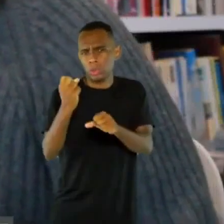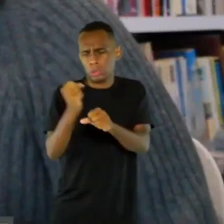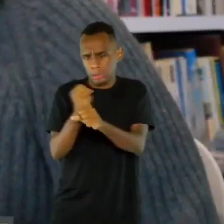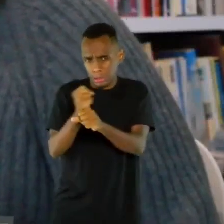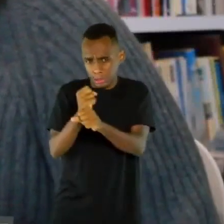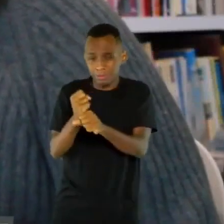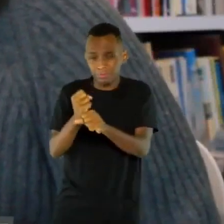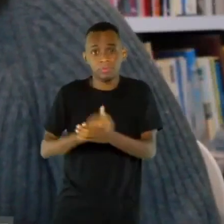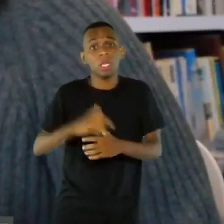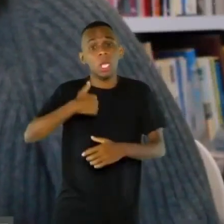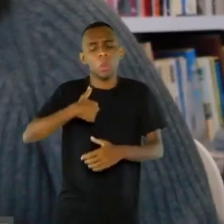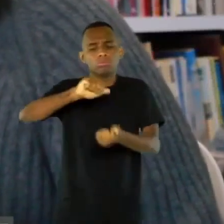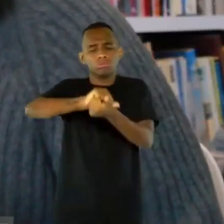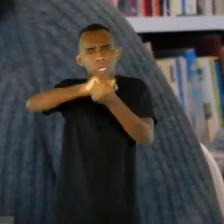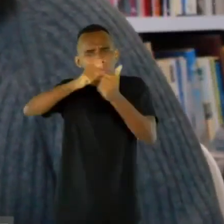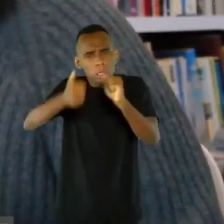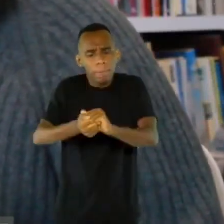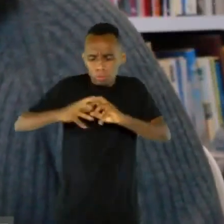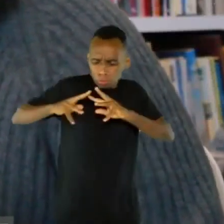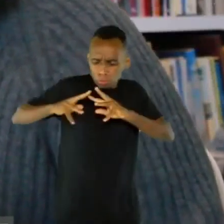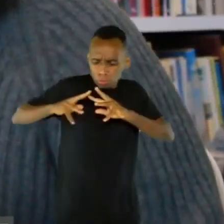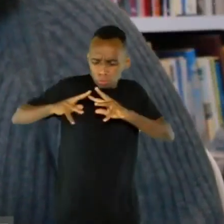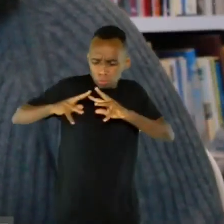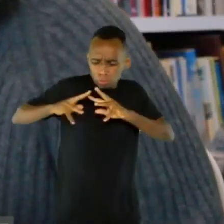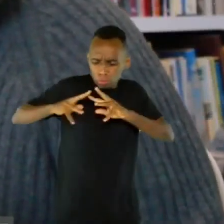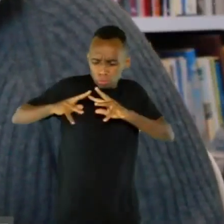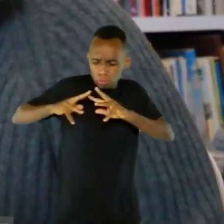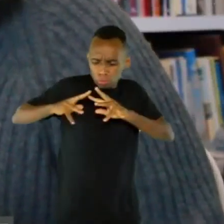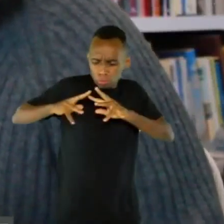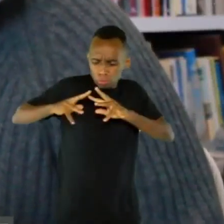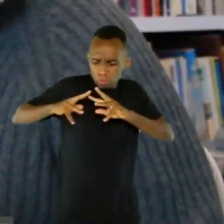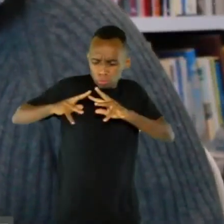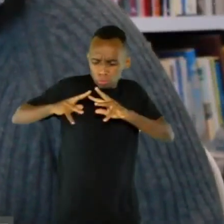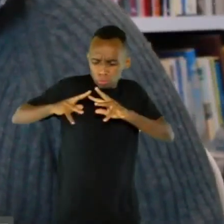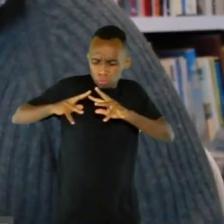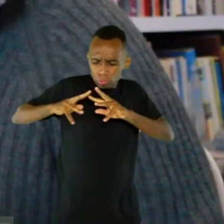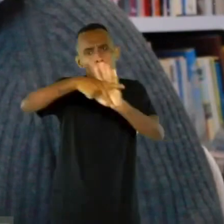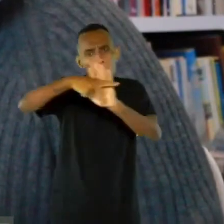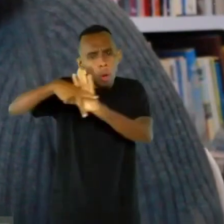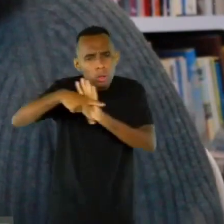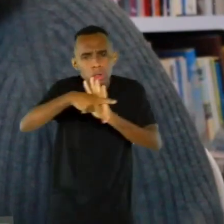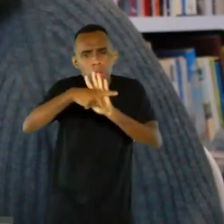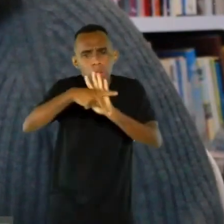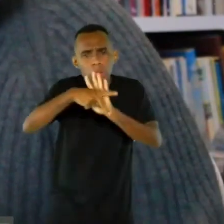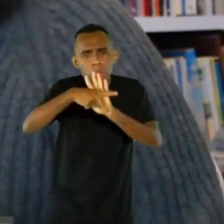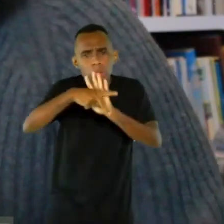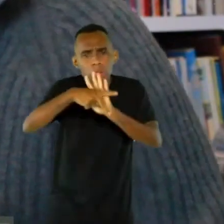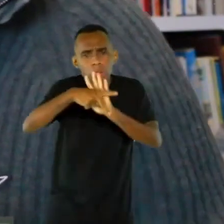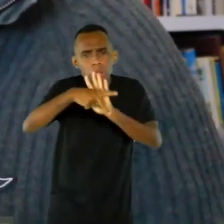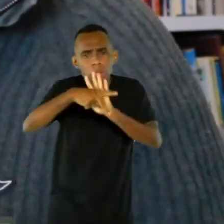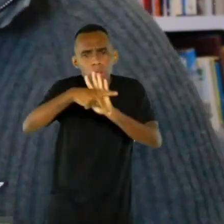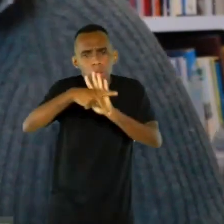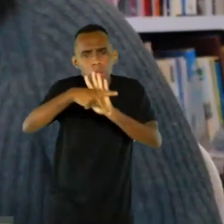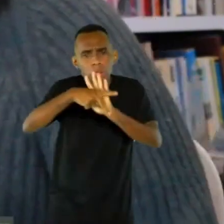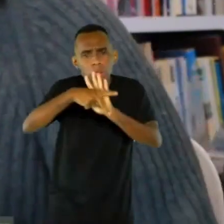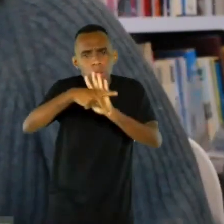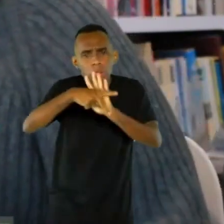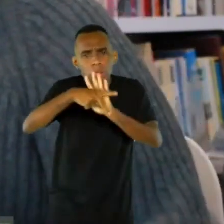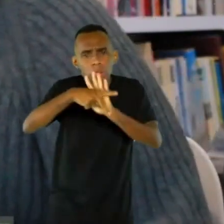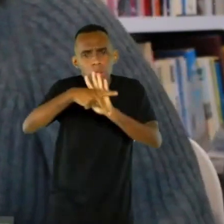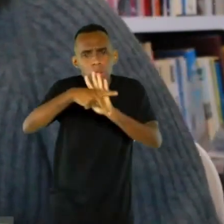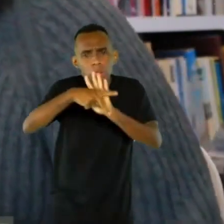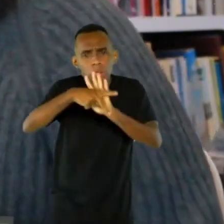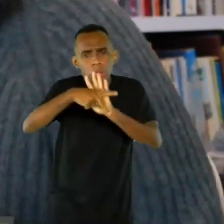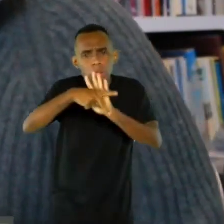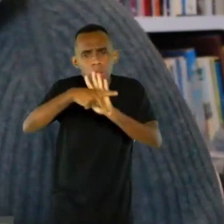O escritor e apresentador Afonso Borges é um homem branco, de cabelos e barba brancos. Afonso usa um